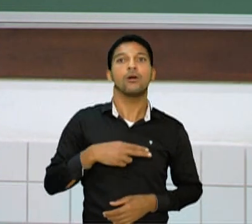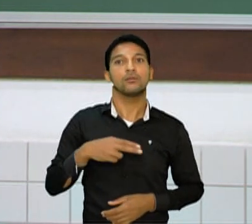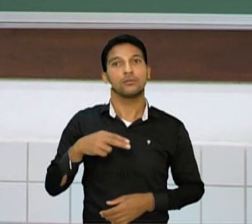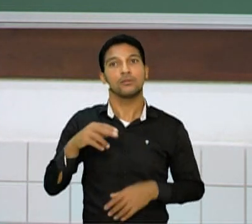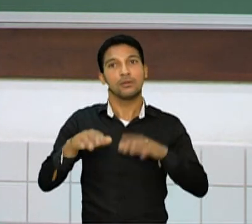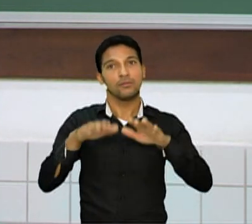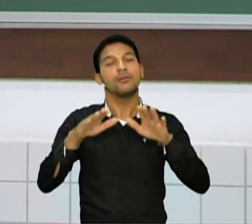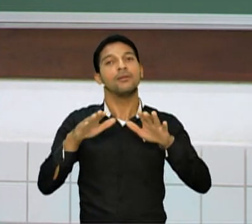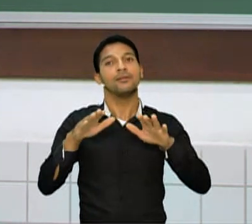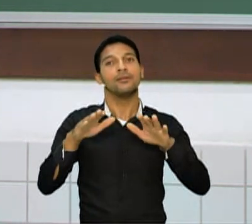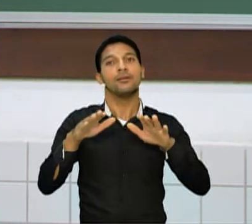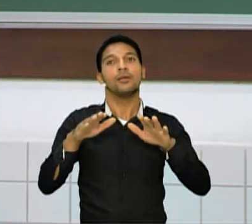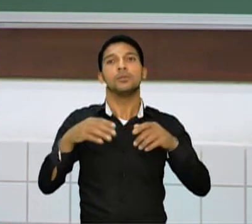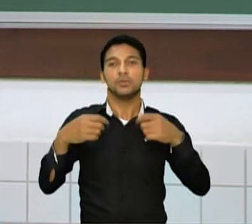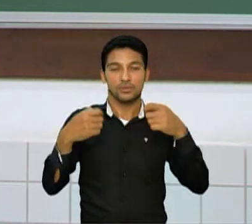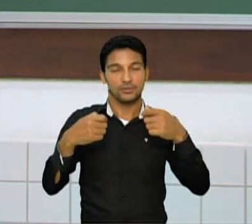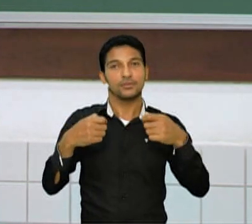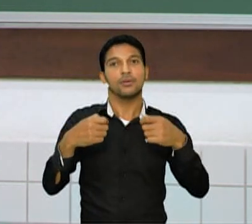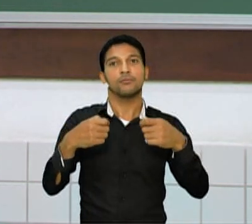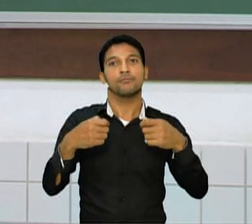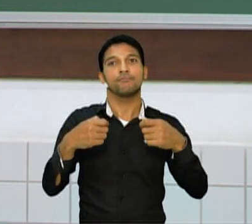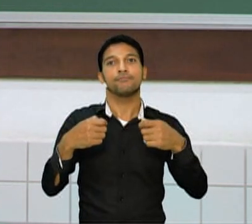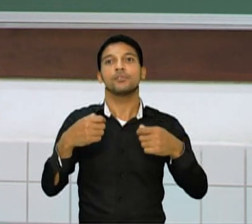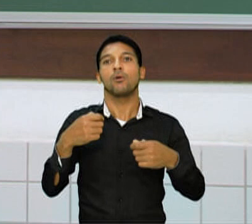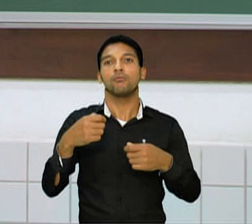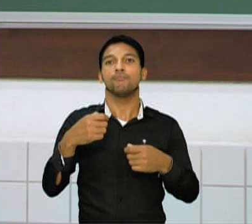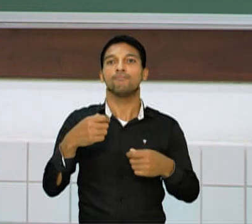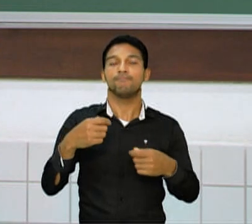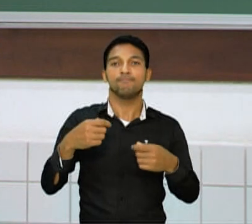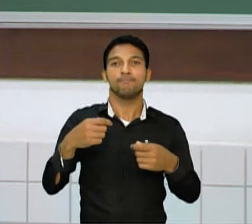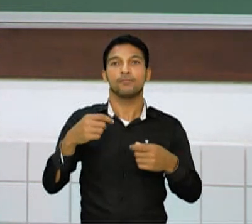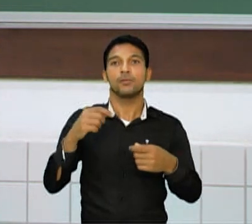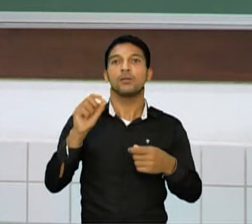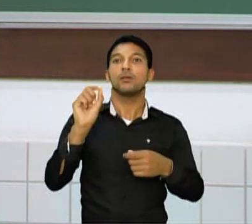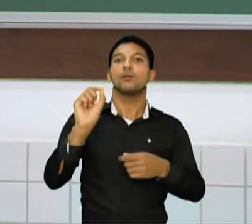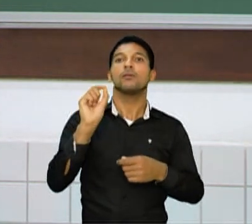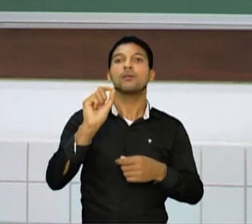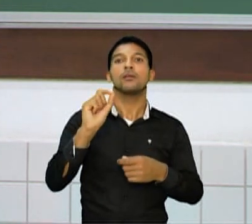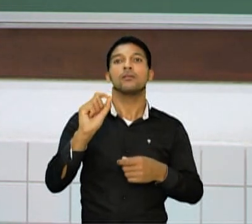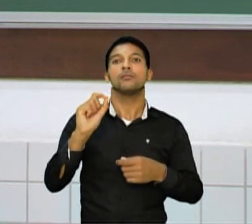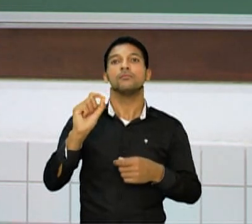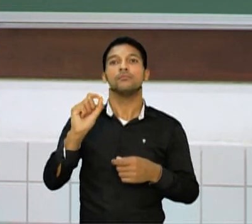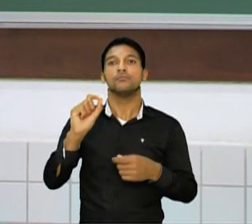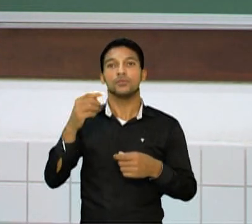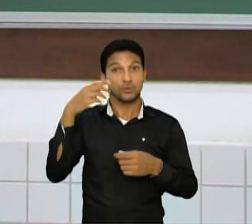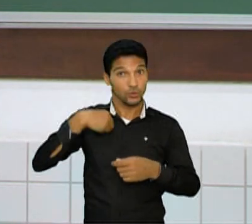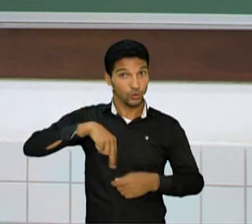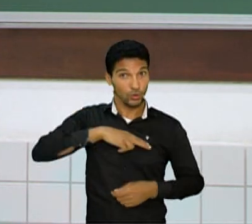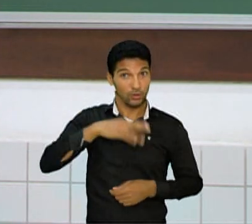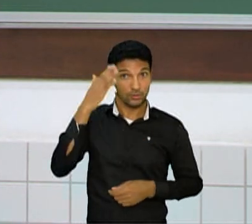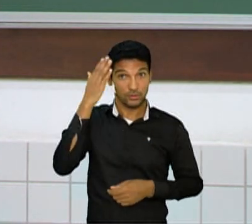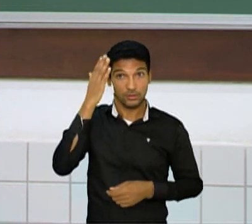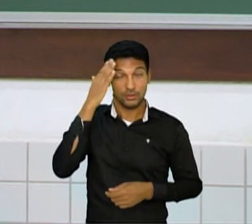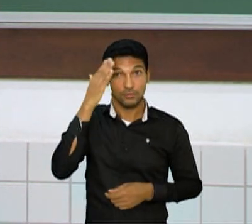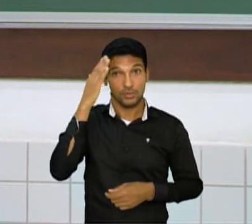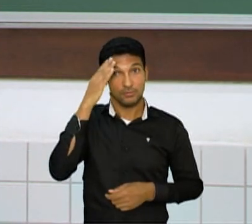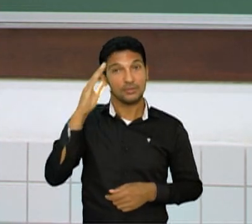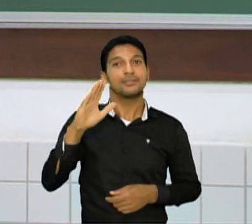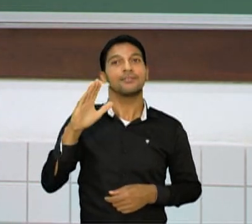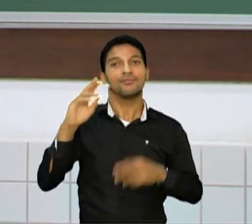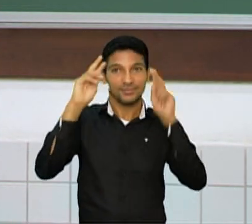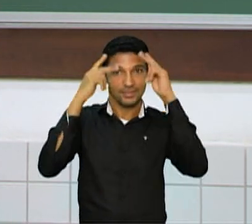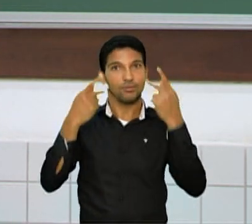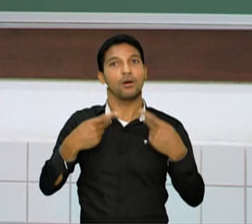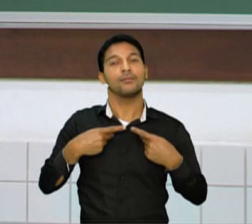que agredimos, temos é que avaliar o quanto que essa agressão é pertinente para continuarmos ou não.